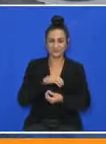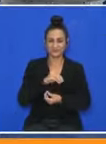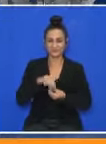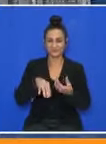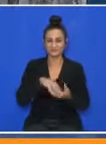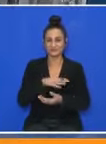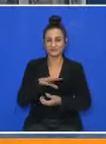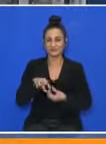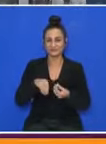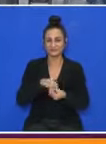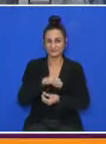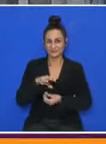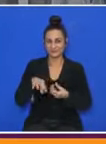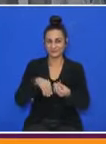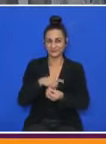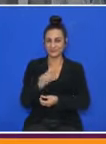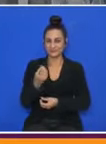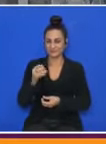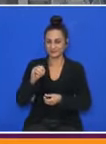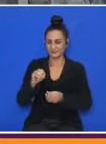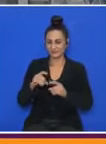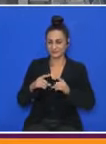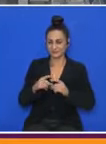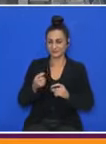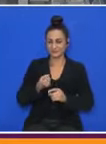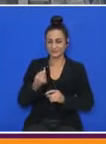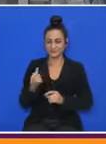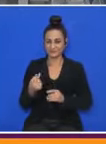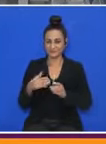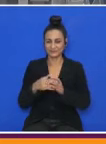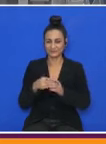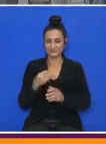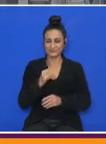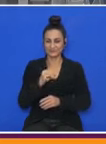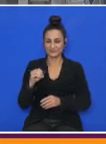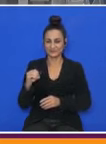Globo carregado, embaralhando 100 bolas numeradas de 0 a 00.